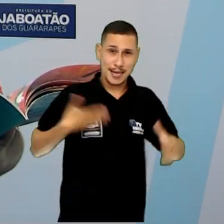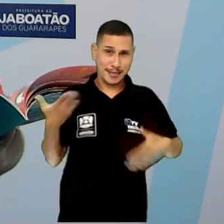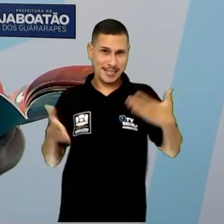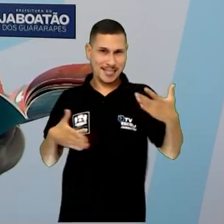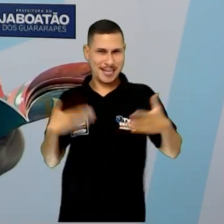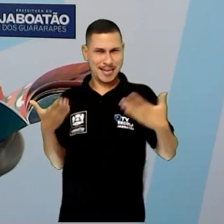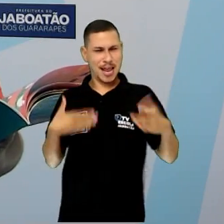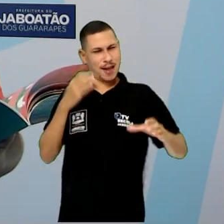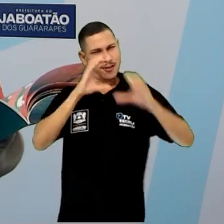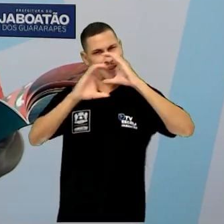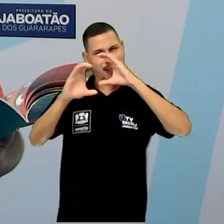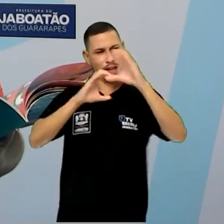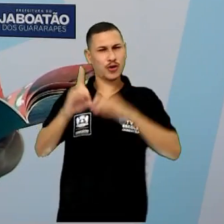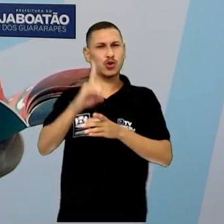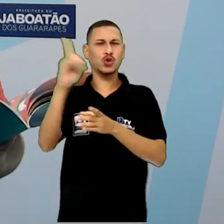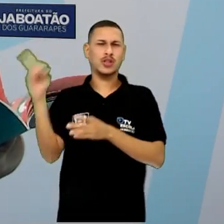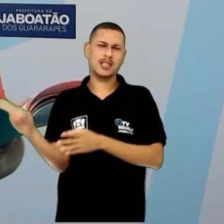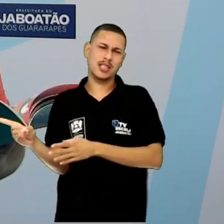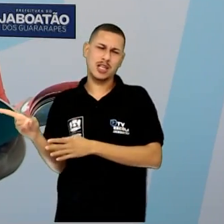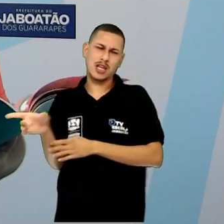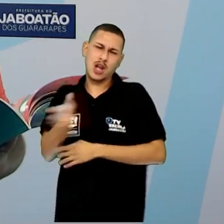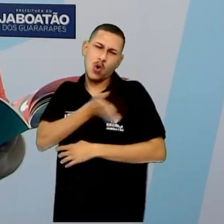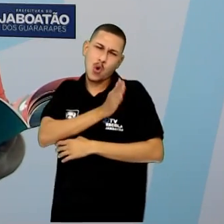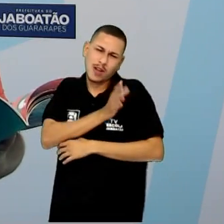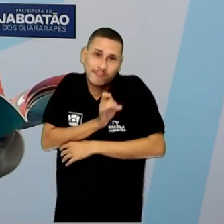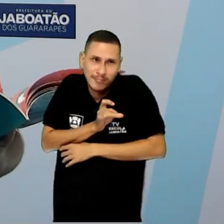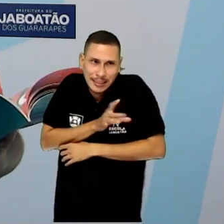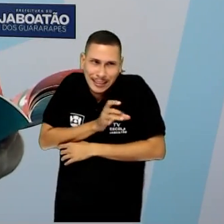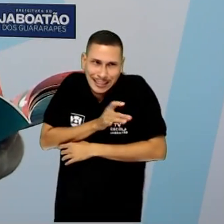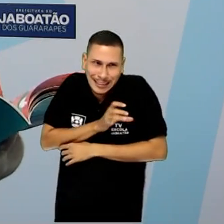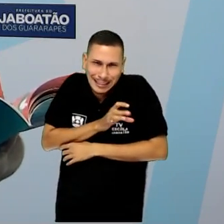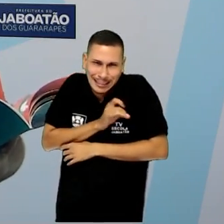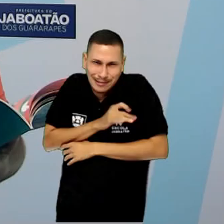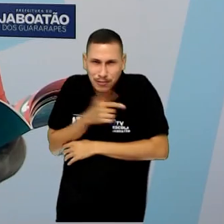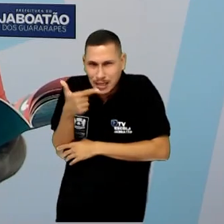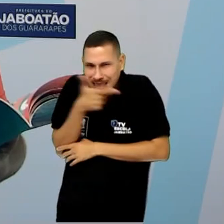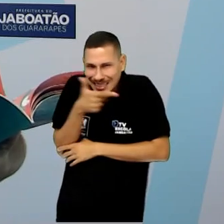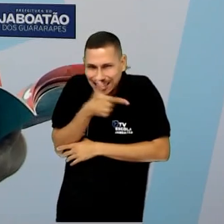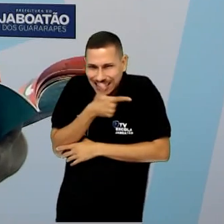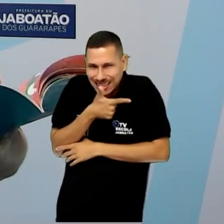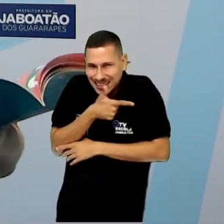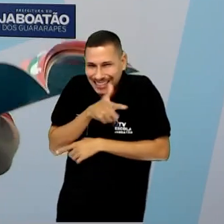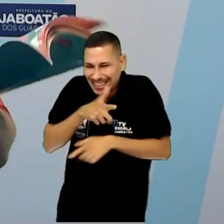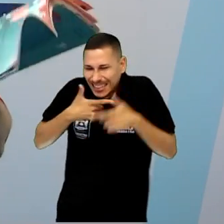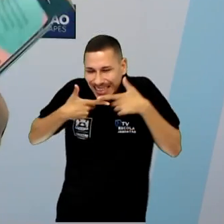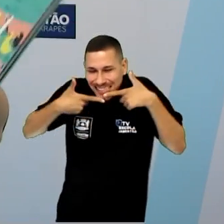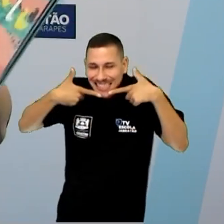cantos. Um dia de coração apertado, medo guardado, sorriso